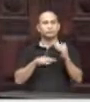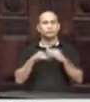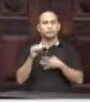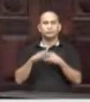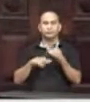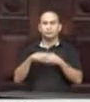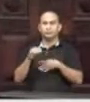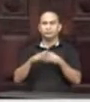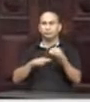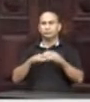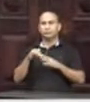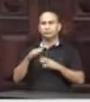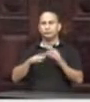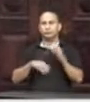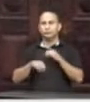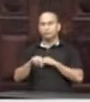profissionais